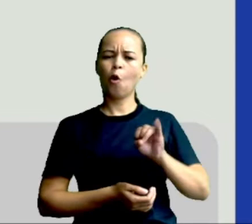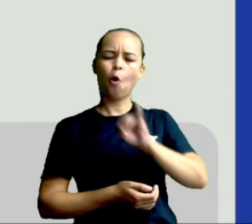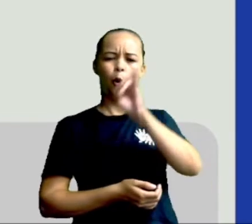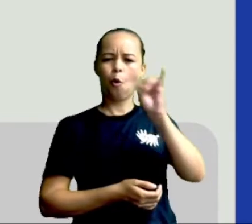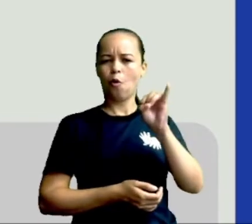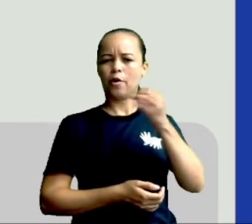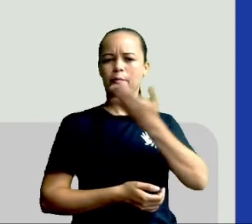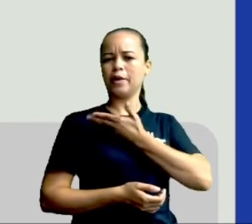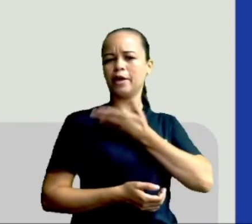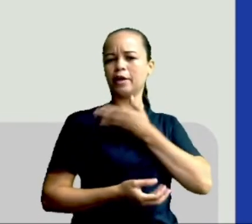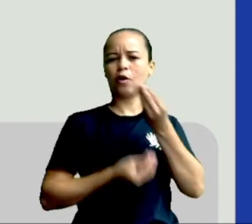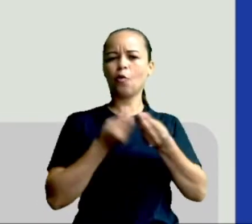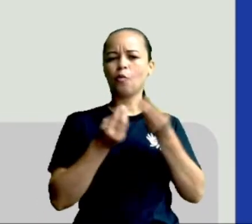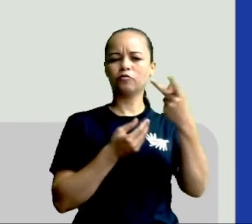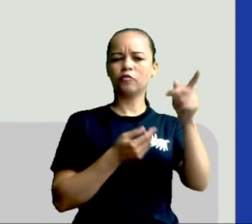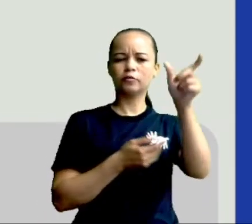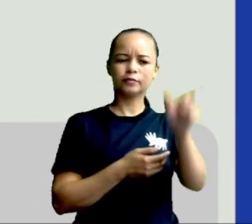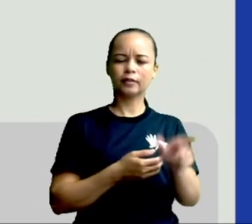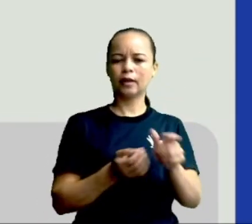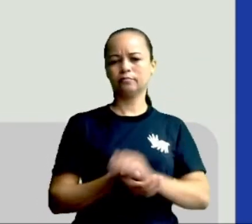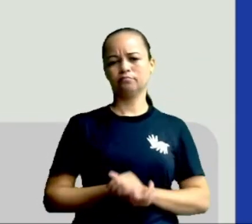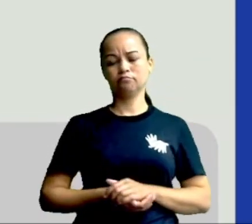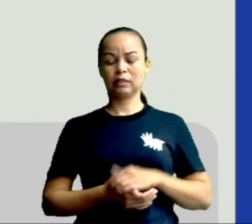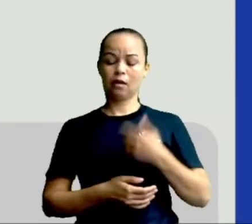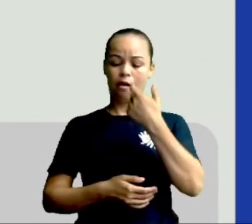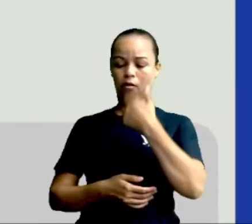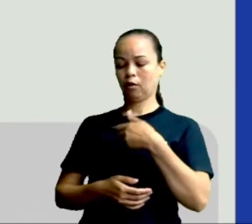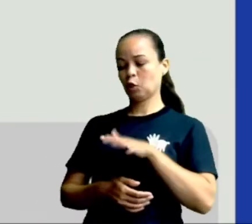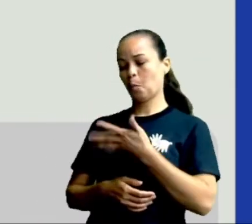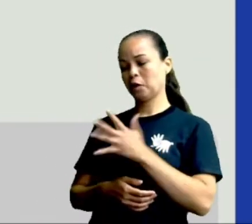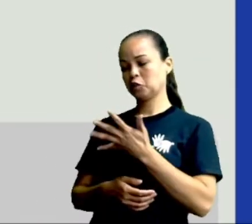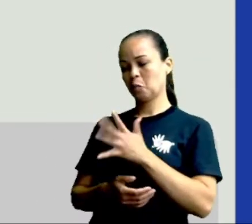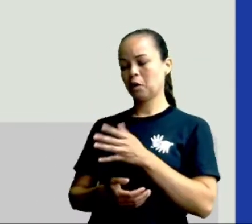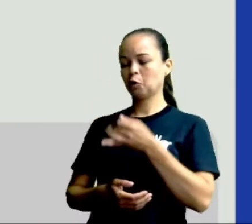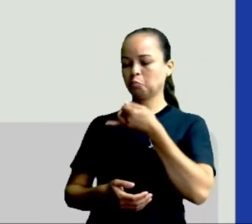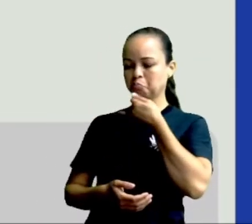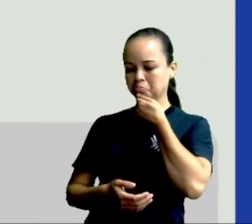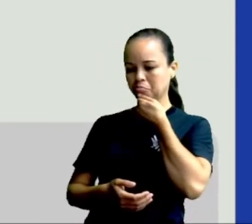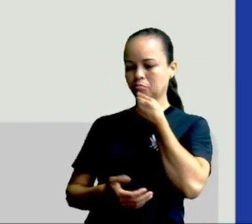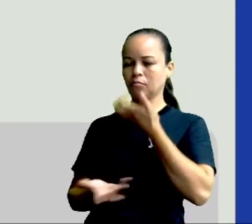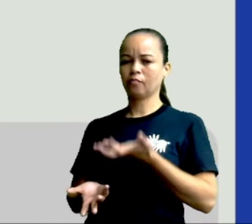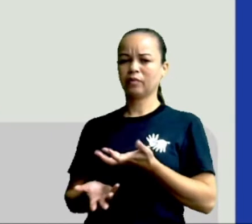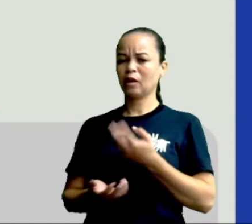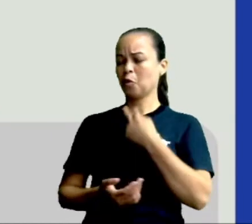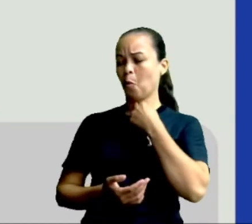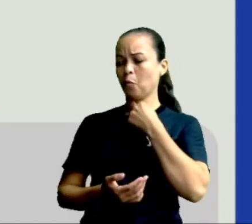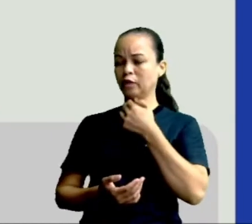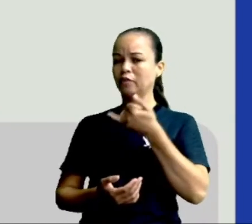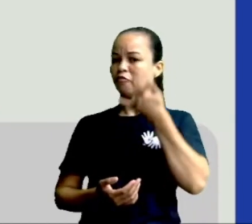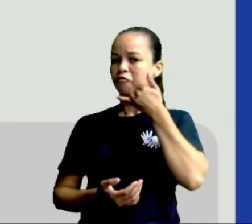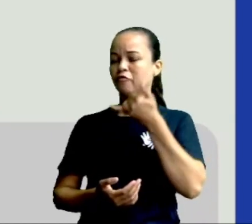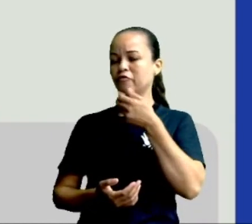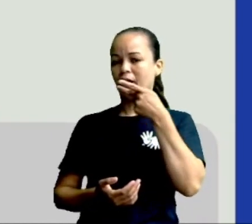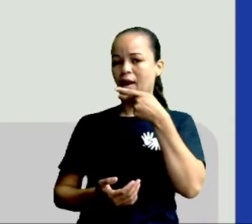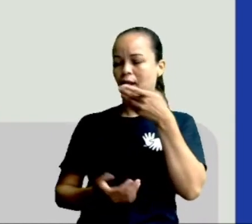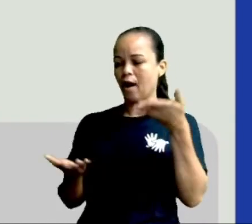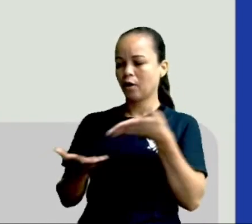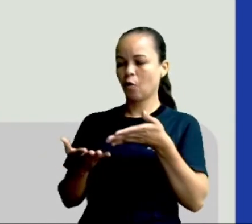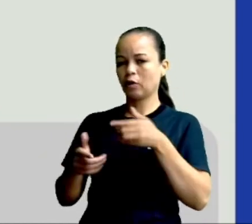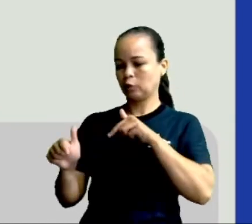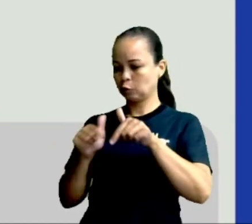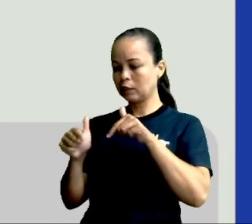você tá? A outra responde: tô mais ou menos, um pouco para baixo, não tô podendo falar agora, tô no